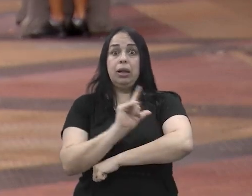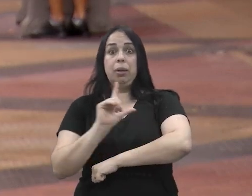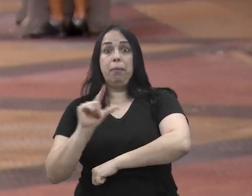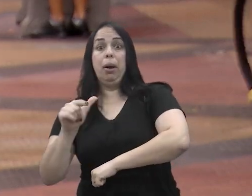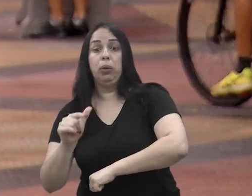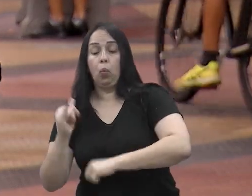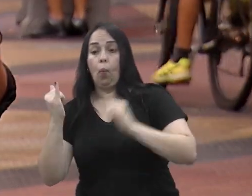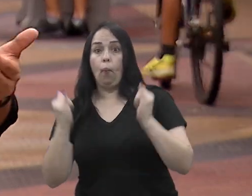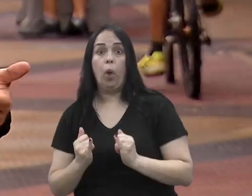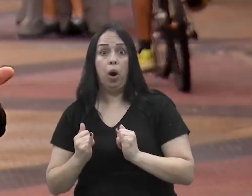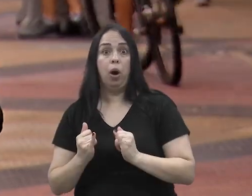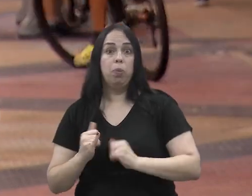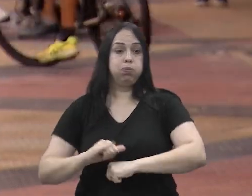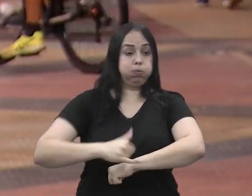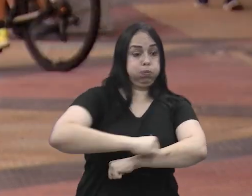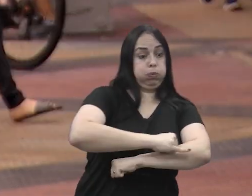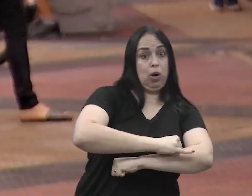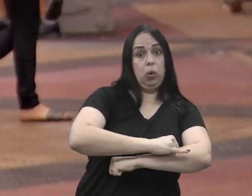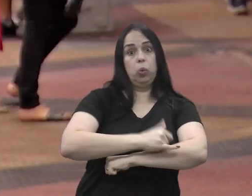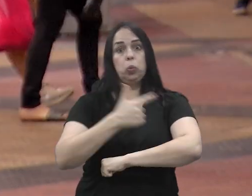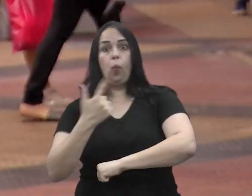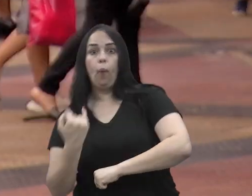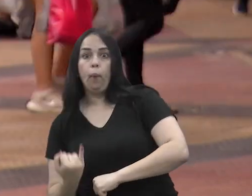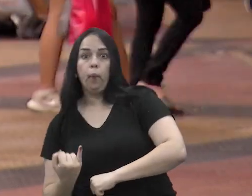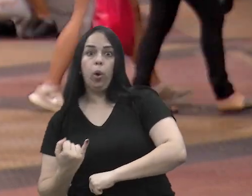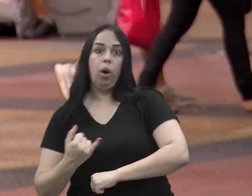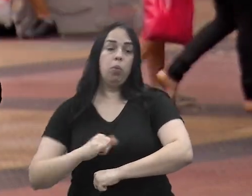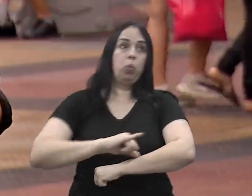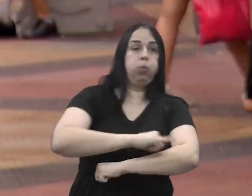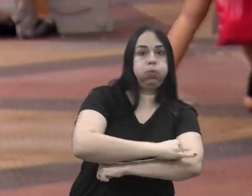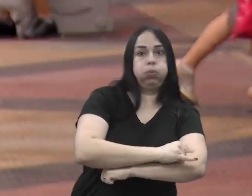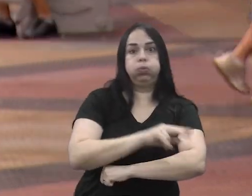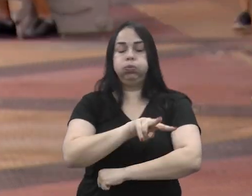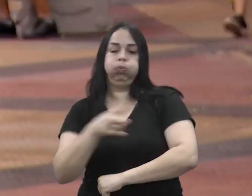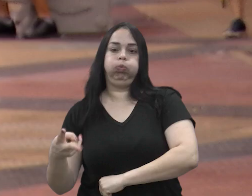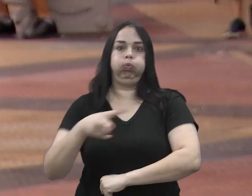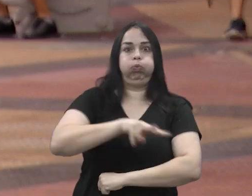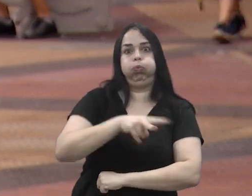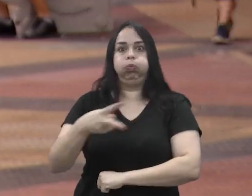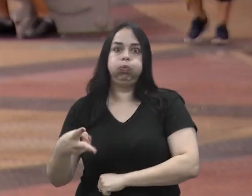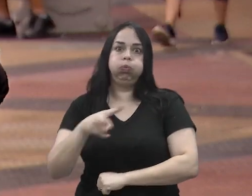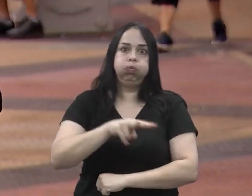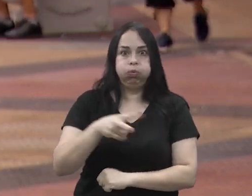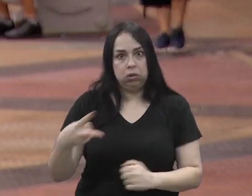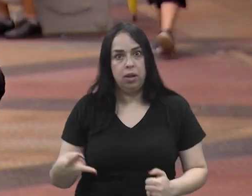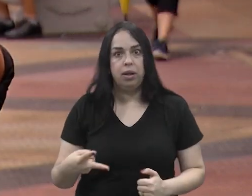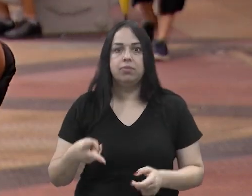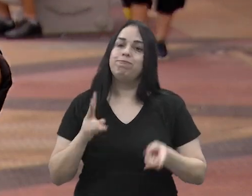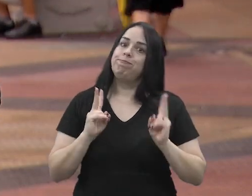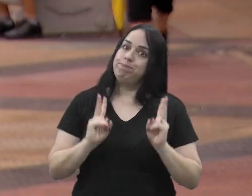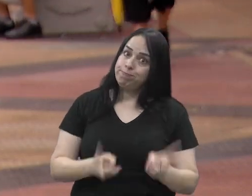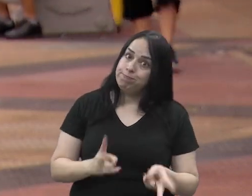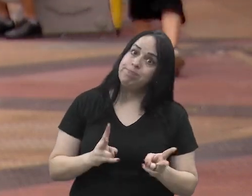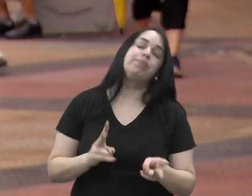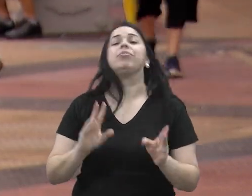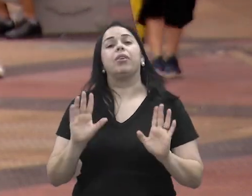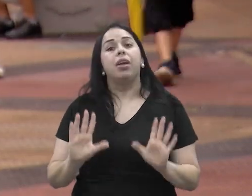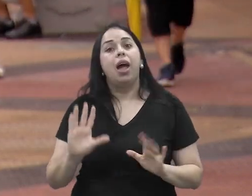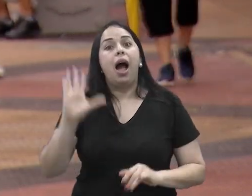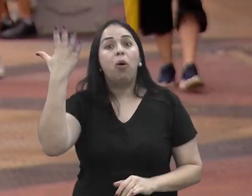perde peso, aí ganha, depois perde de novo, ganha mais uma vez e esse processo fica se